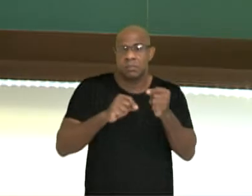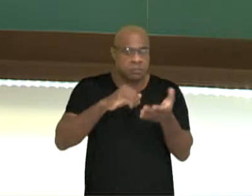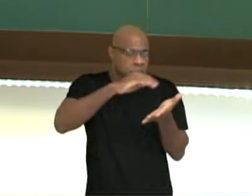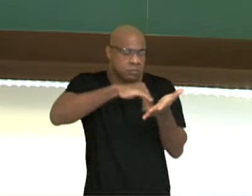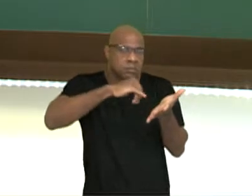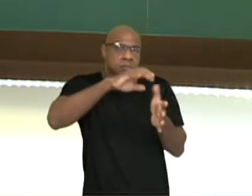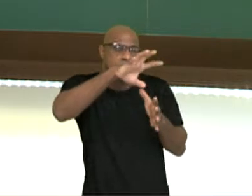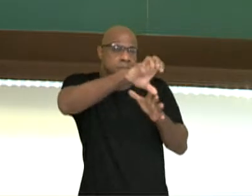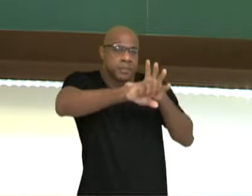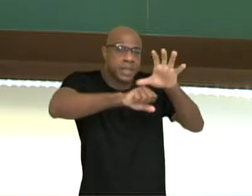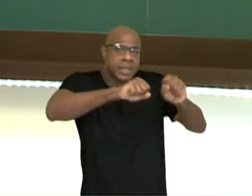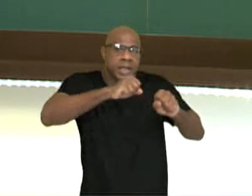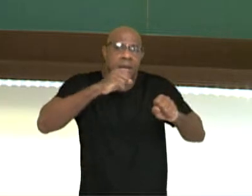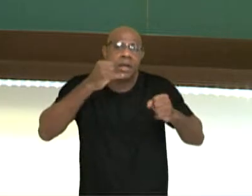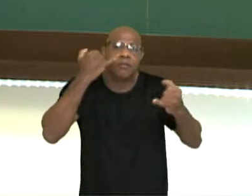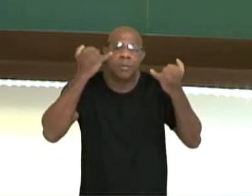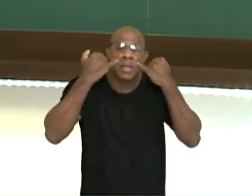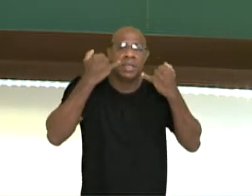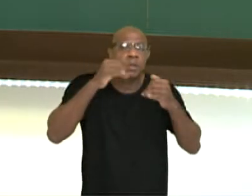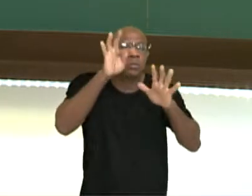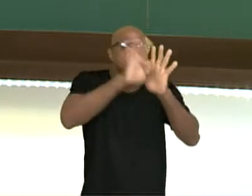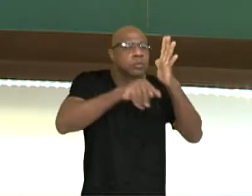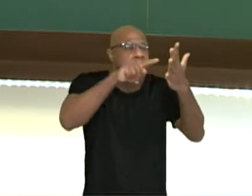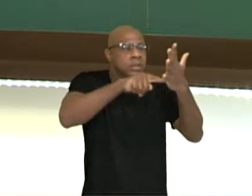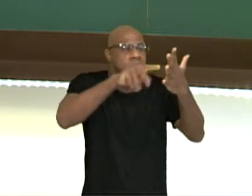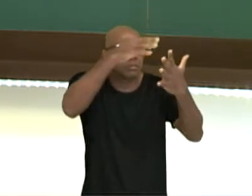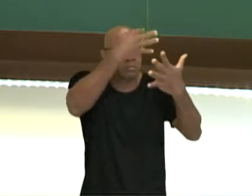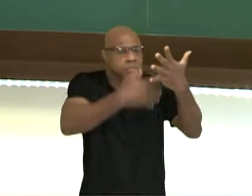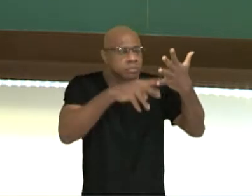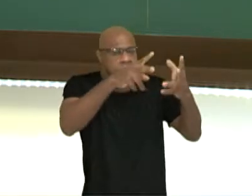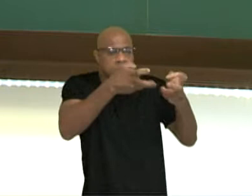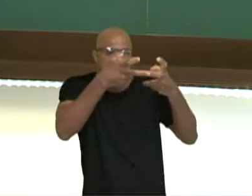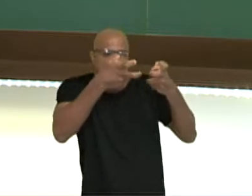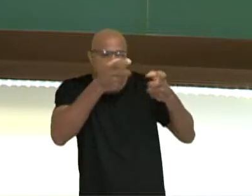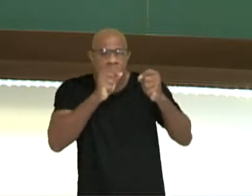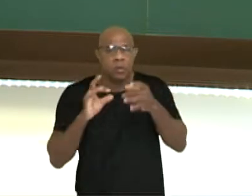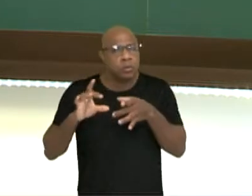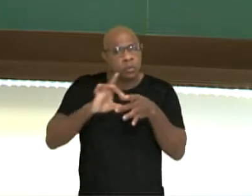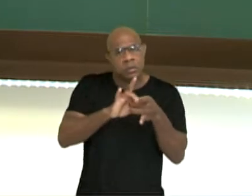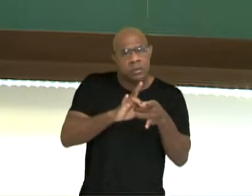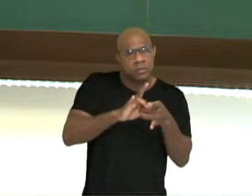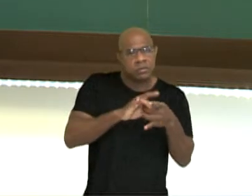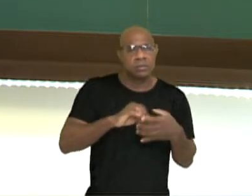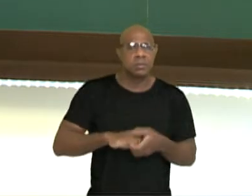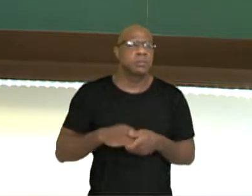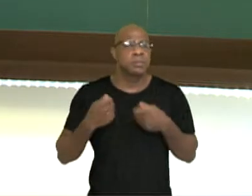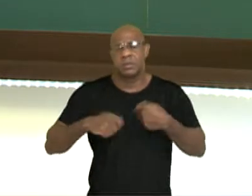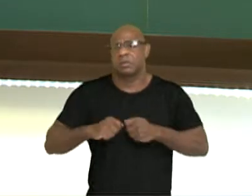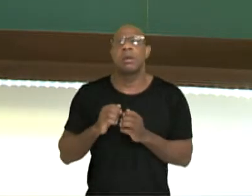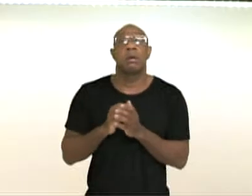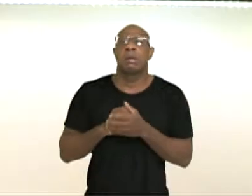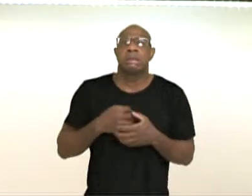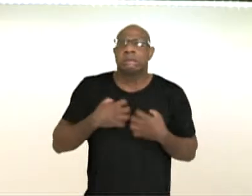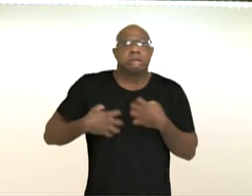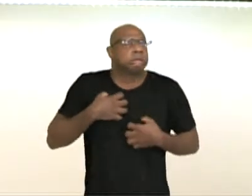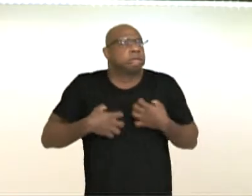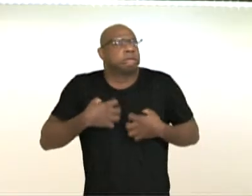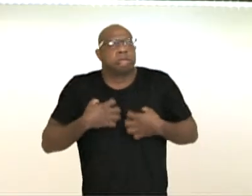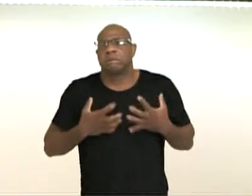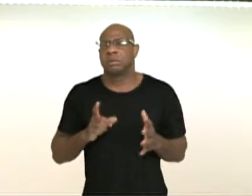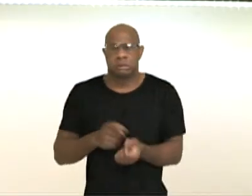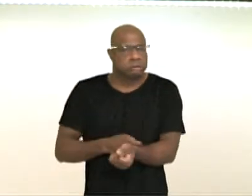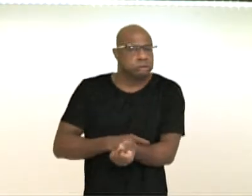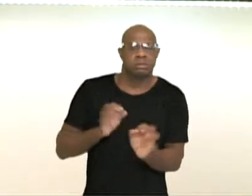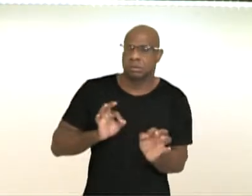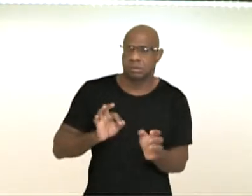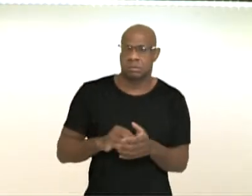Tirar a informação, conseguir entender, a gente deve observar o contexto. A gente não precisa se apavorar quando a gente pega um texto em